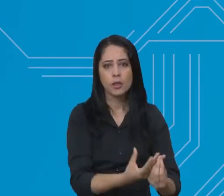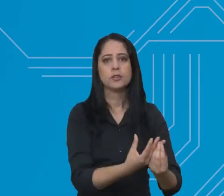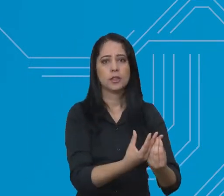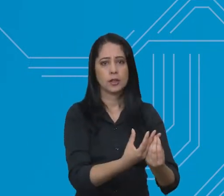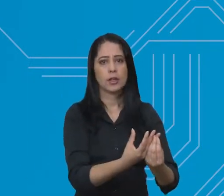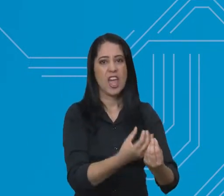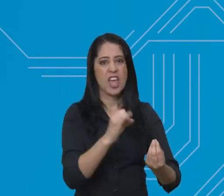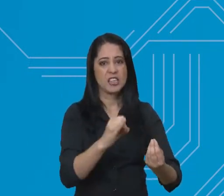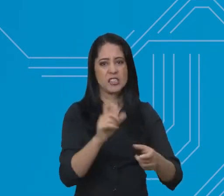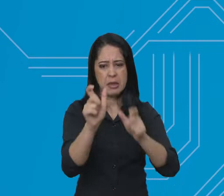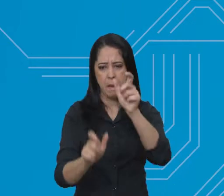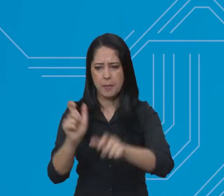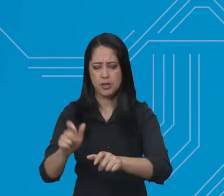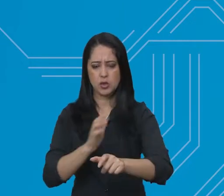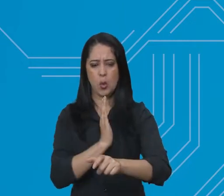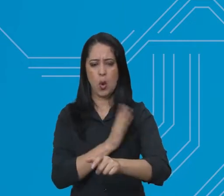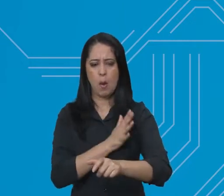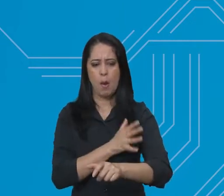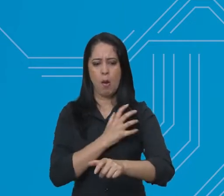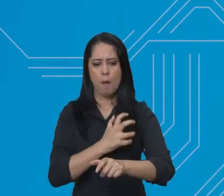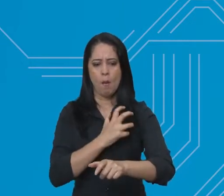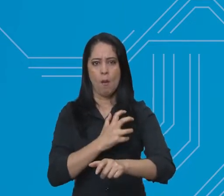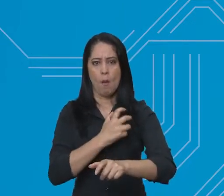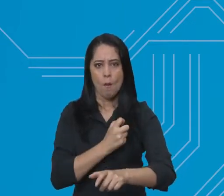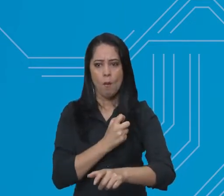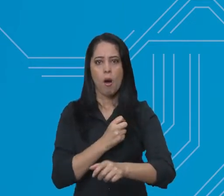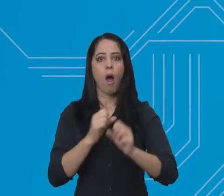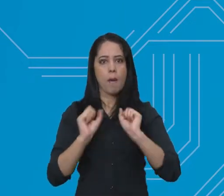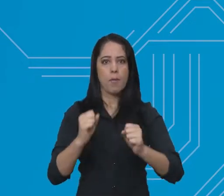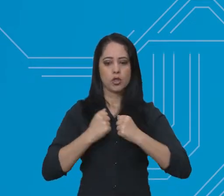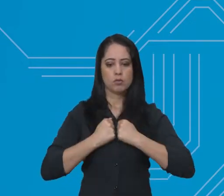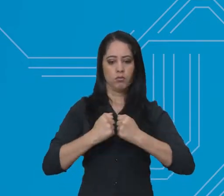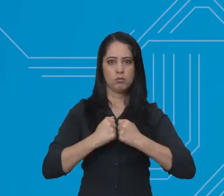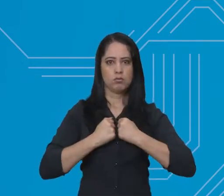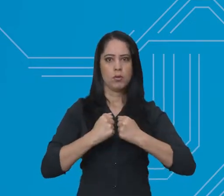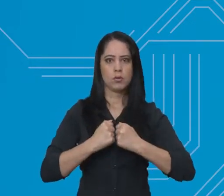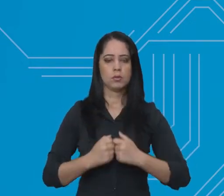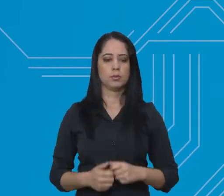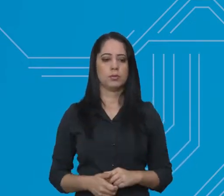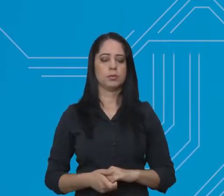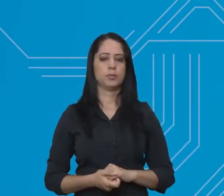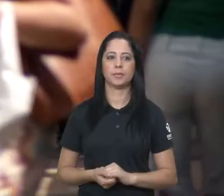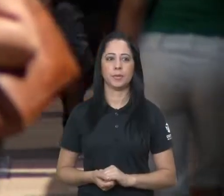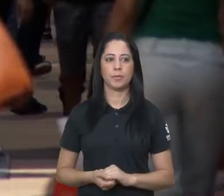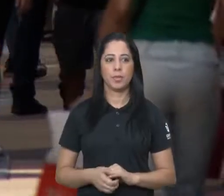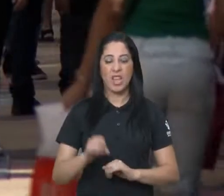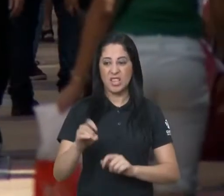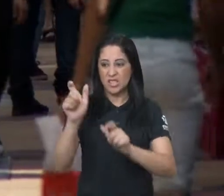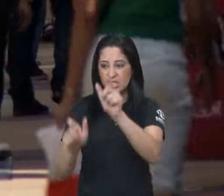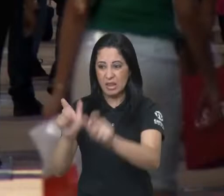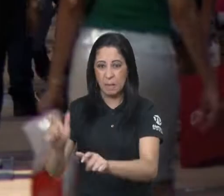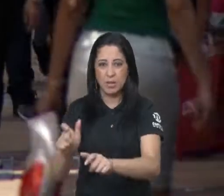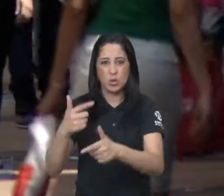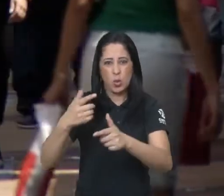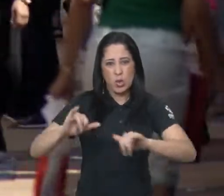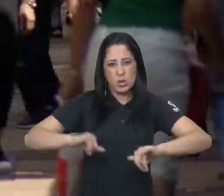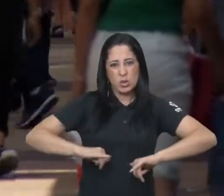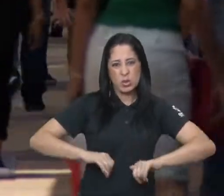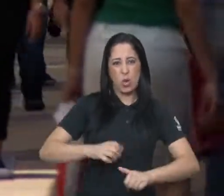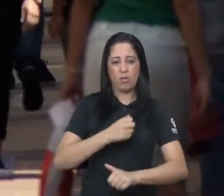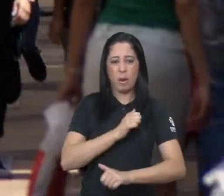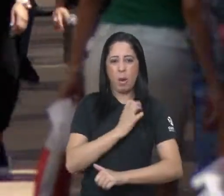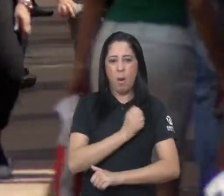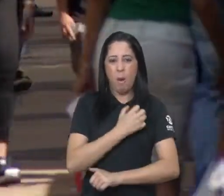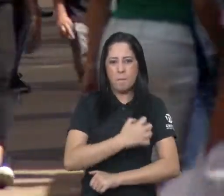que poderão ser o diferencial em casos de parada cardíaca. Os detalhes você vê na reportagem. Quando alguém sofre um